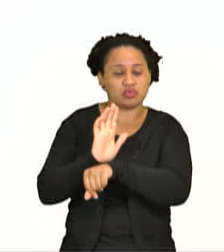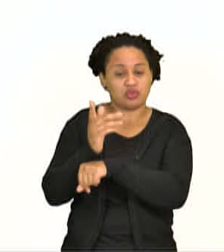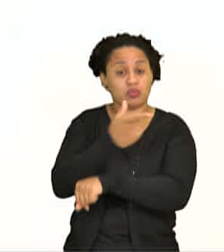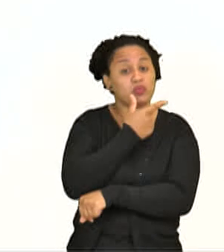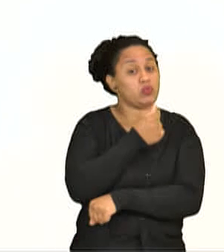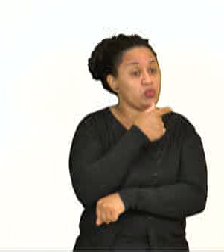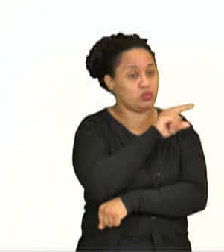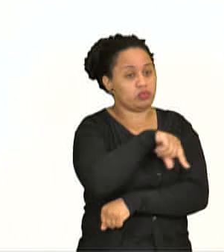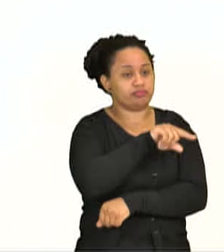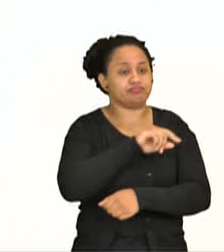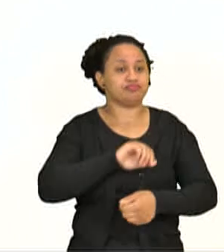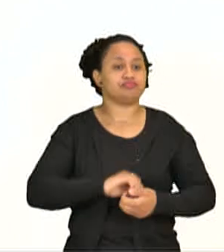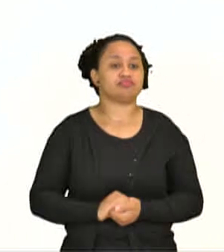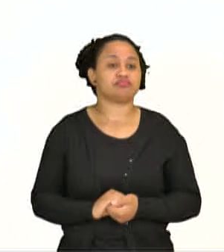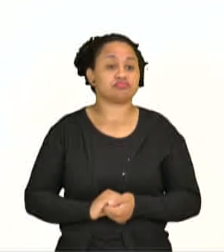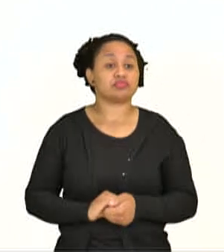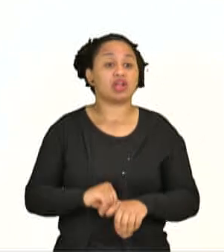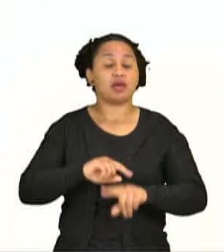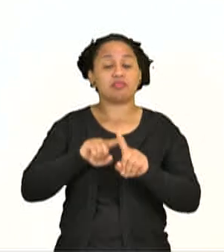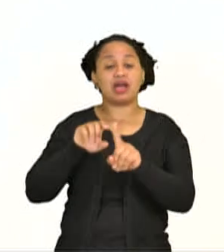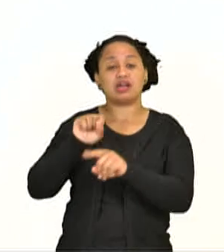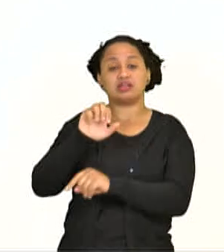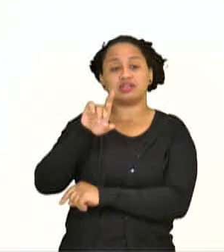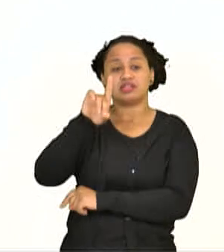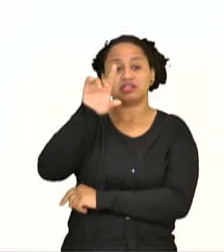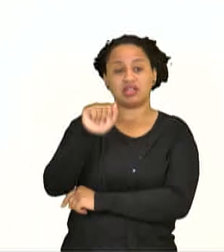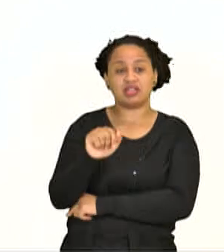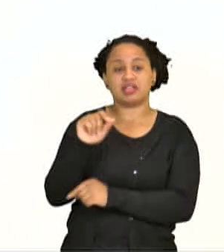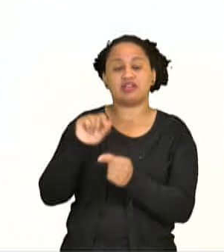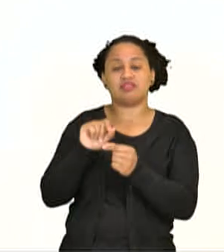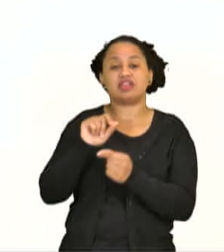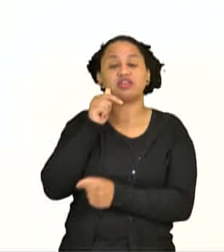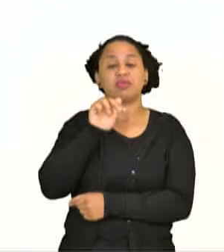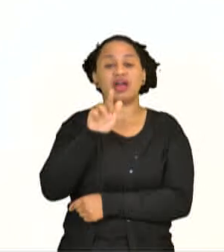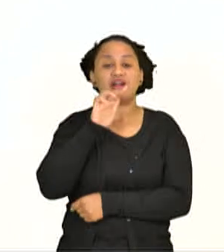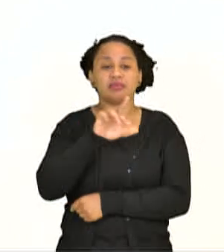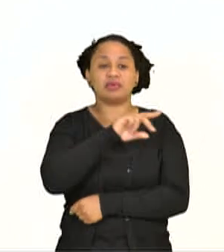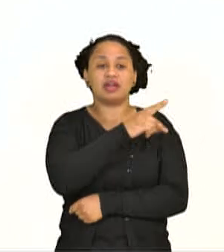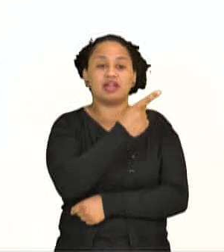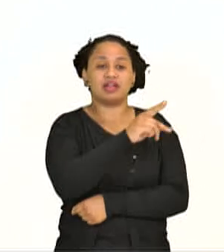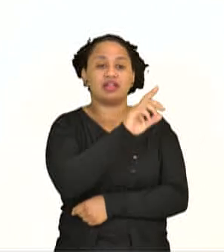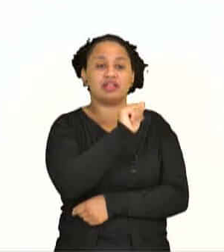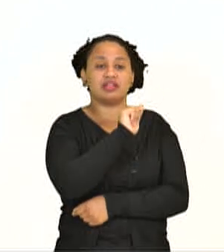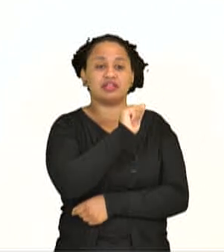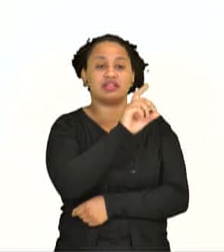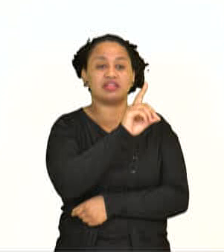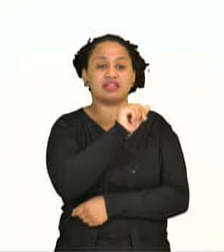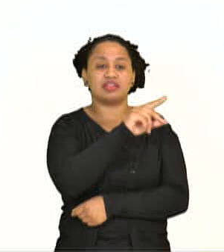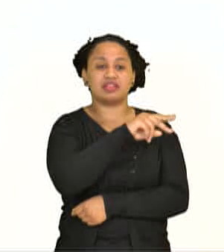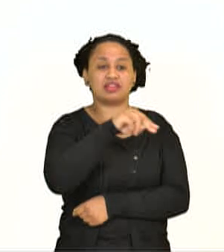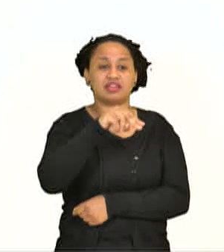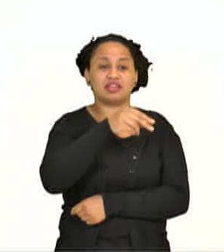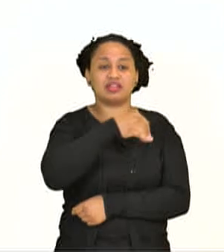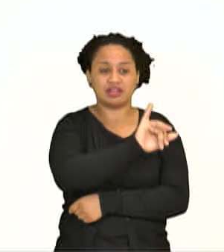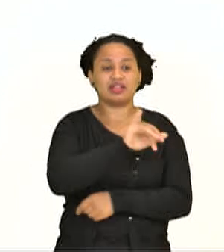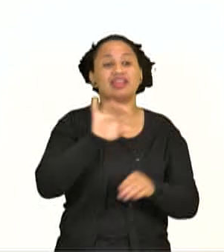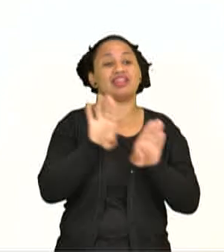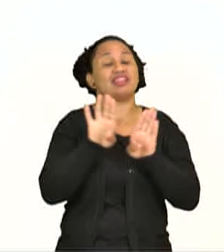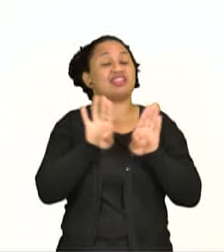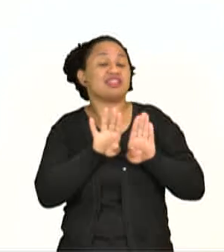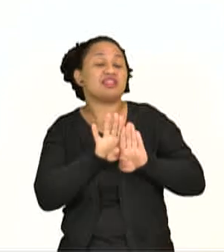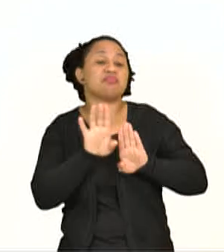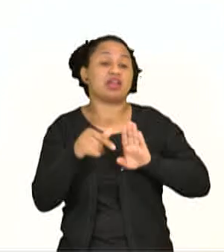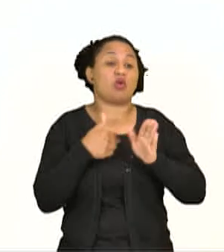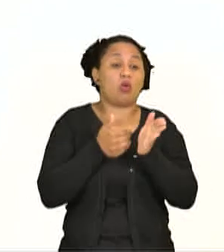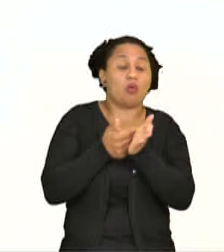Mais que versão, Sandra faz a irmã de Danny, a também vigarista Debbie, que surge já na primeira